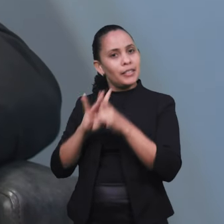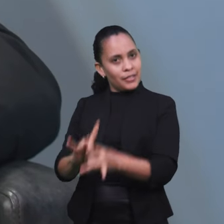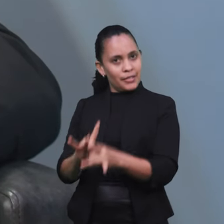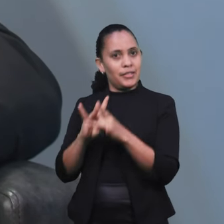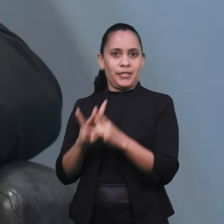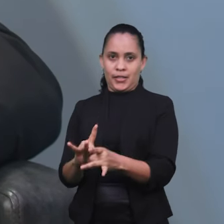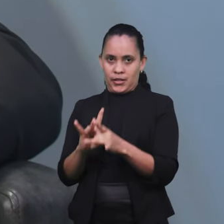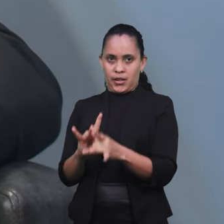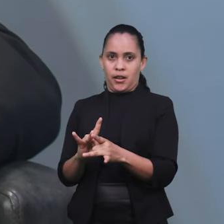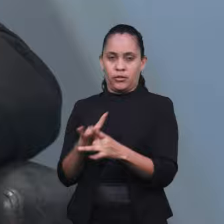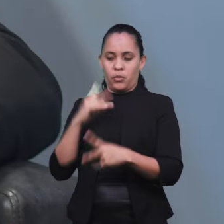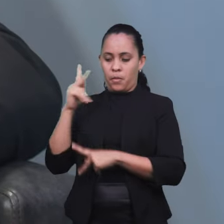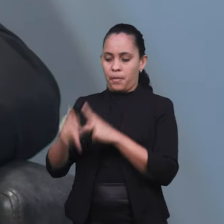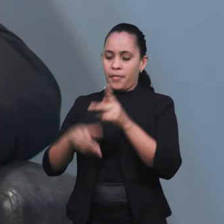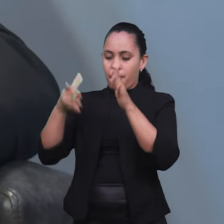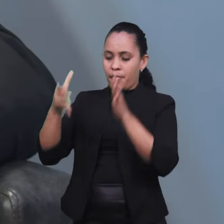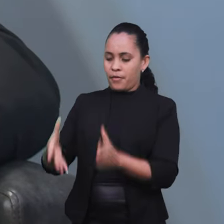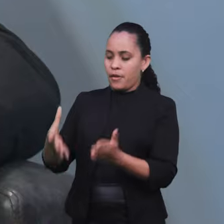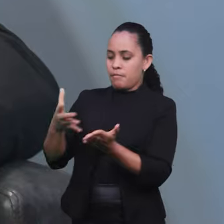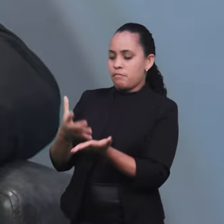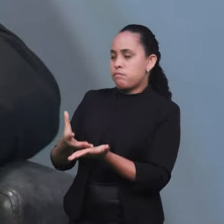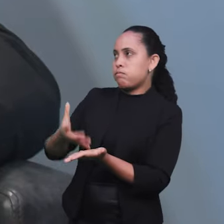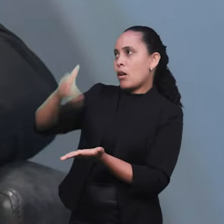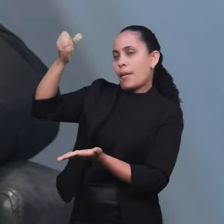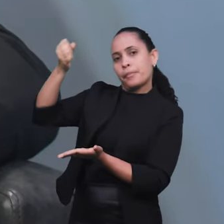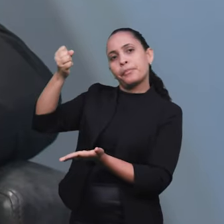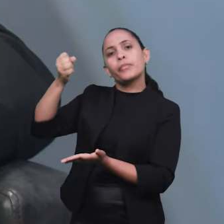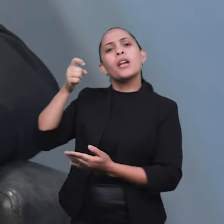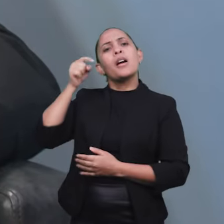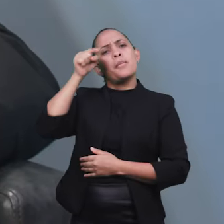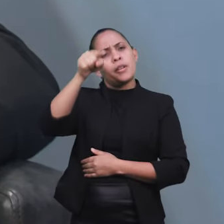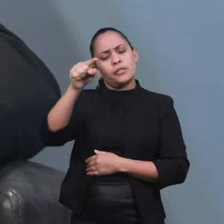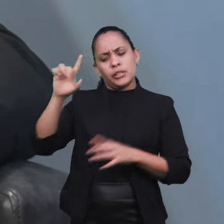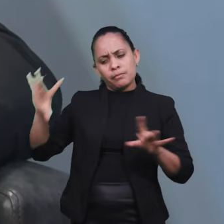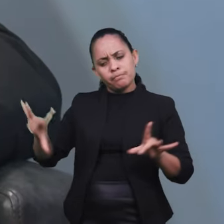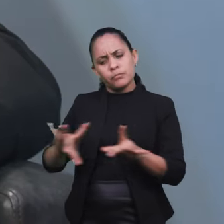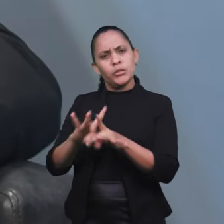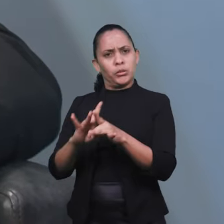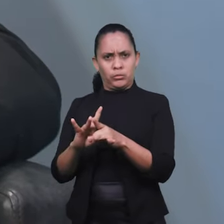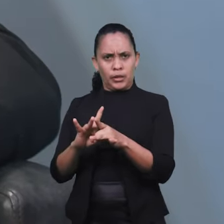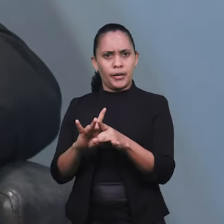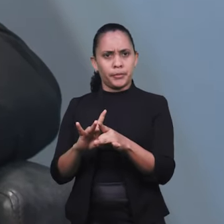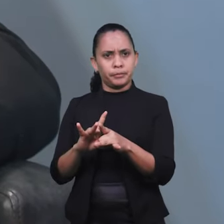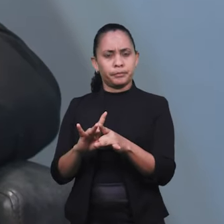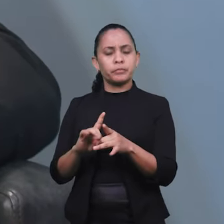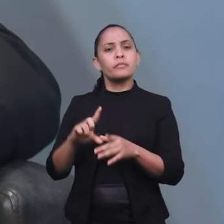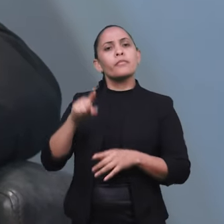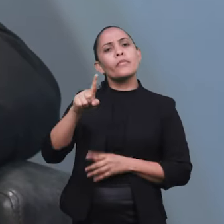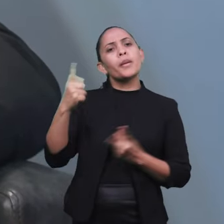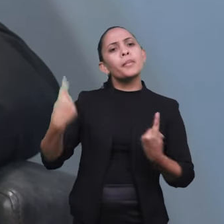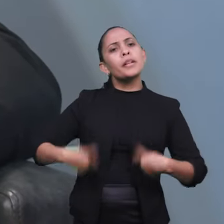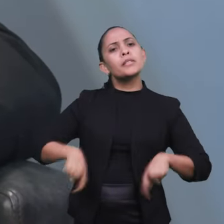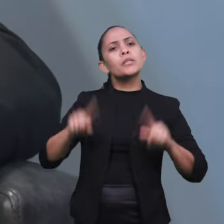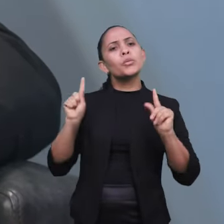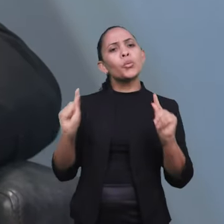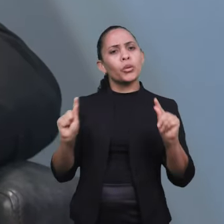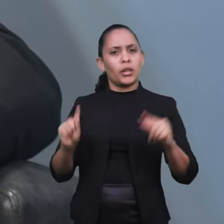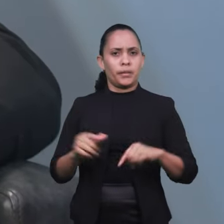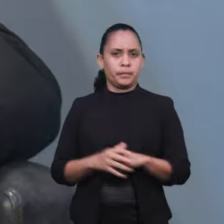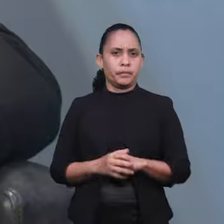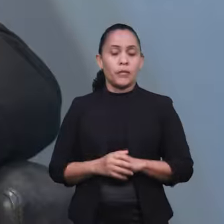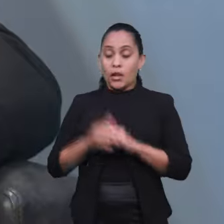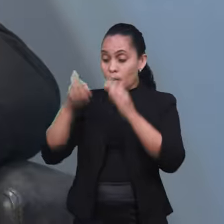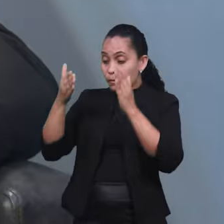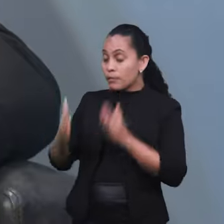membro da igreja que vai ser arrebatada. Para que você seja membro desta igreja, você precisa fazer o quê? Você precisa